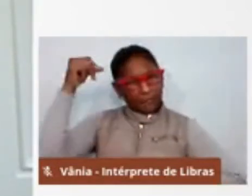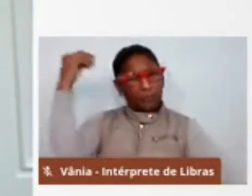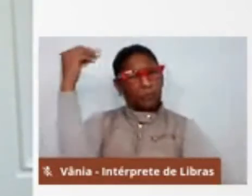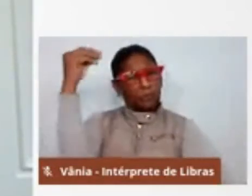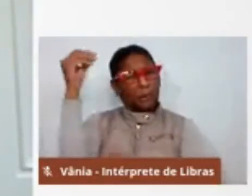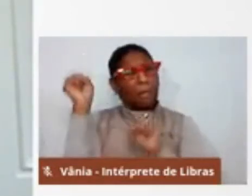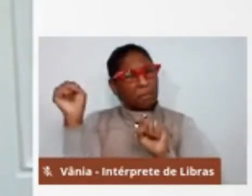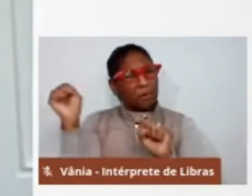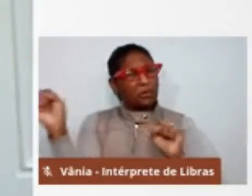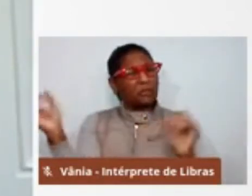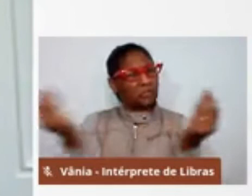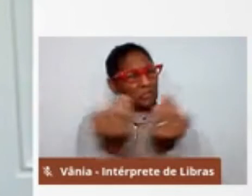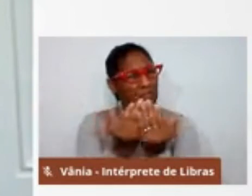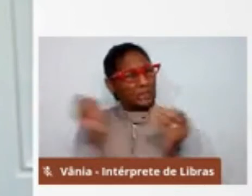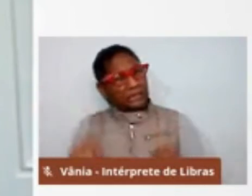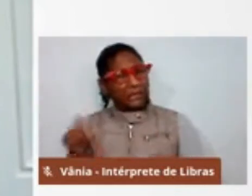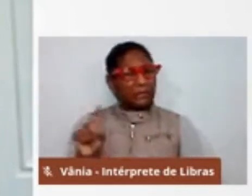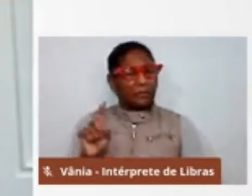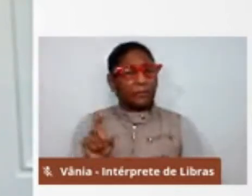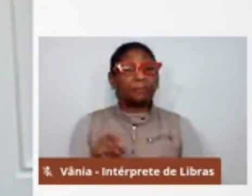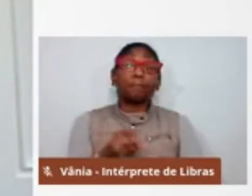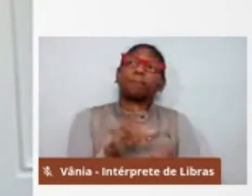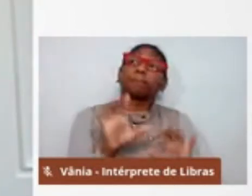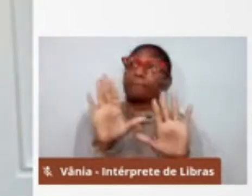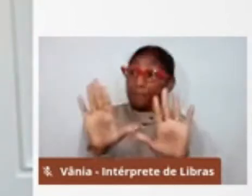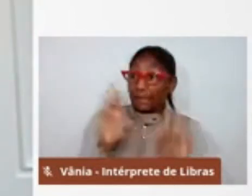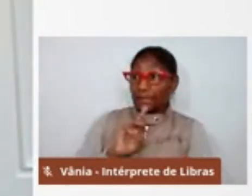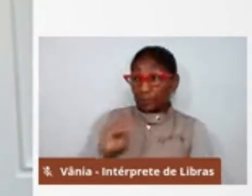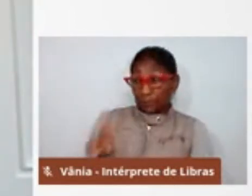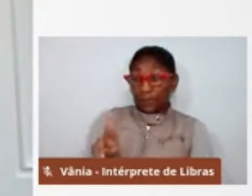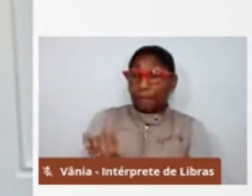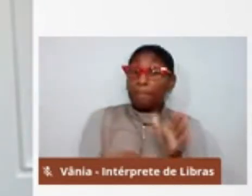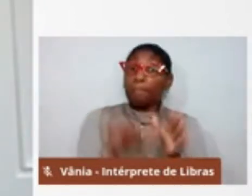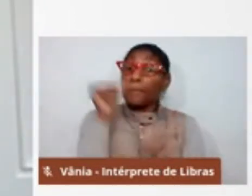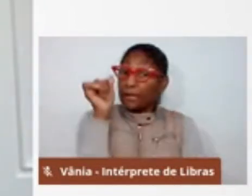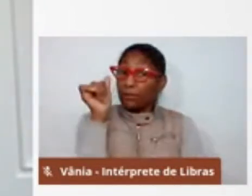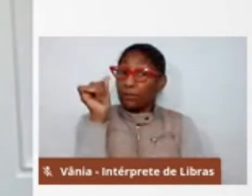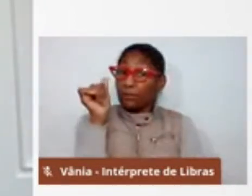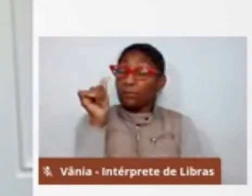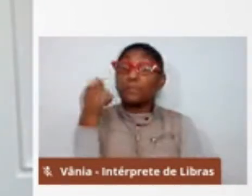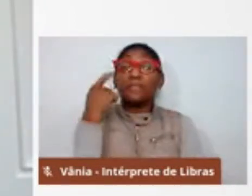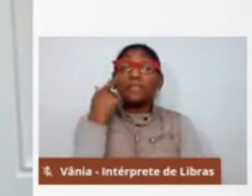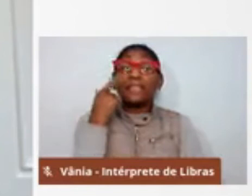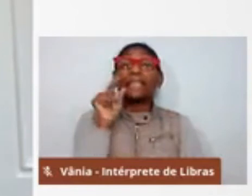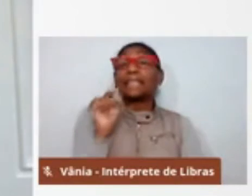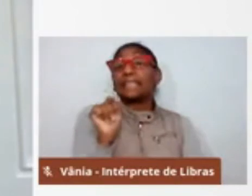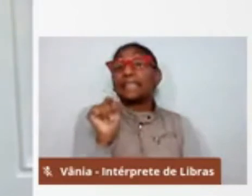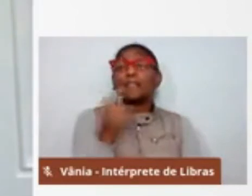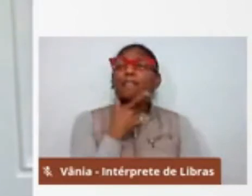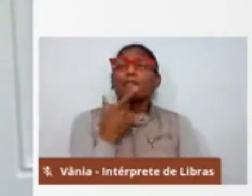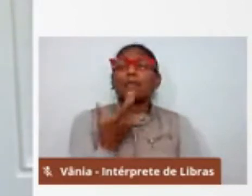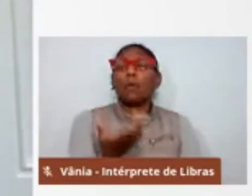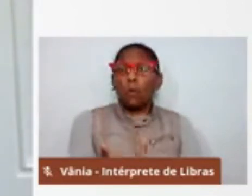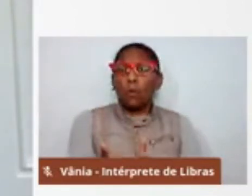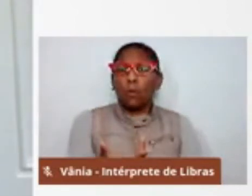Alegre? Olha, Lucas, eu acho que, em primeiro lugar, a gente tem que ter clareza sobre o que se está falando quando se